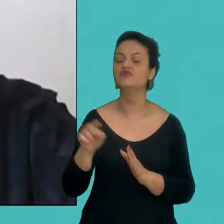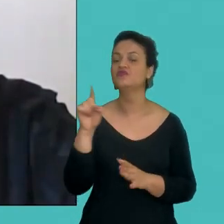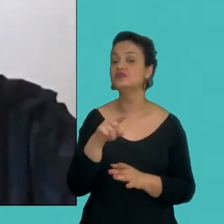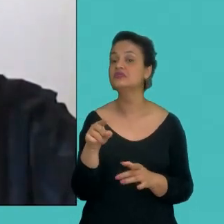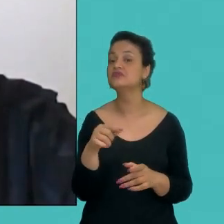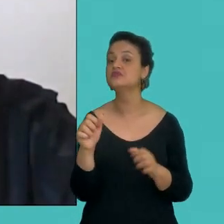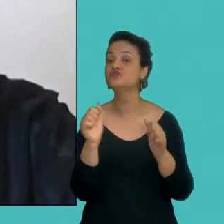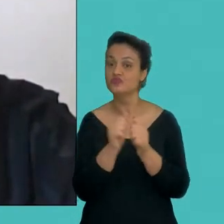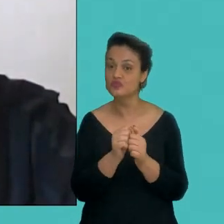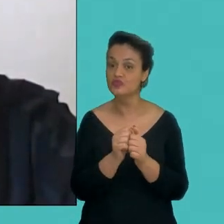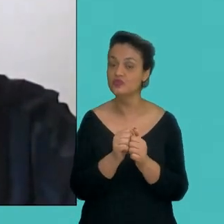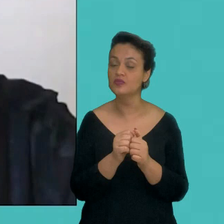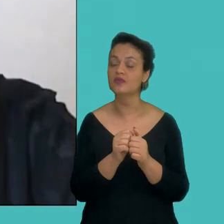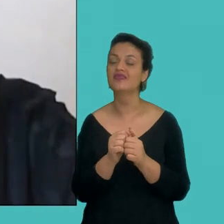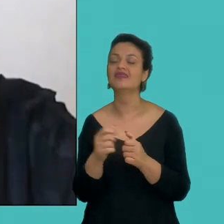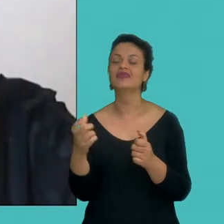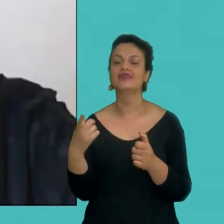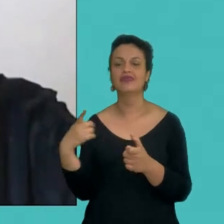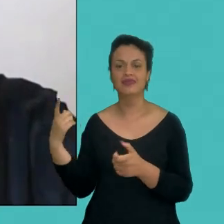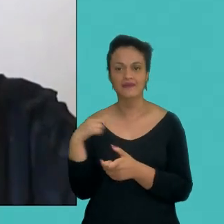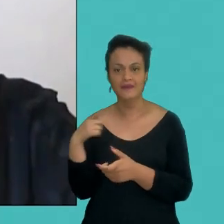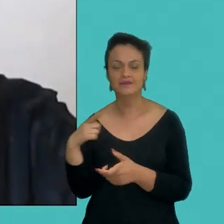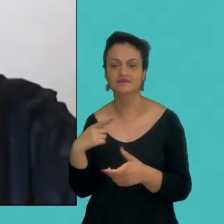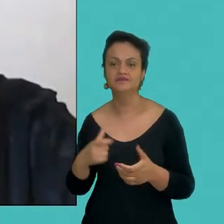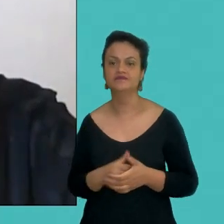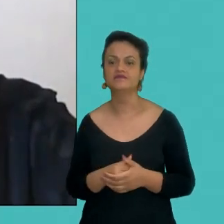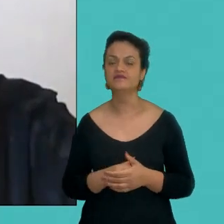de direito, vocês têm um conjunto aí